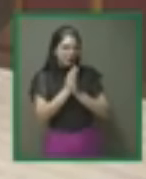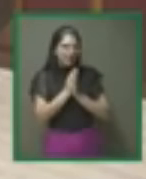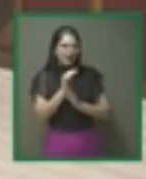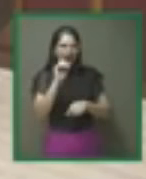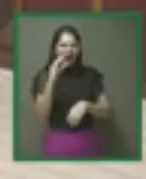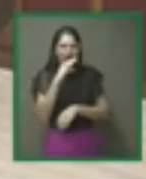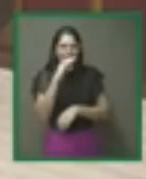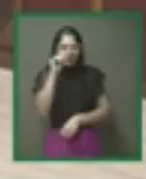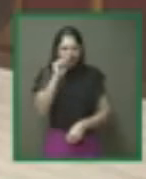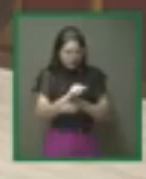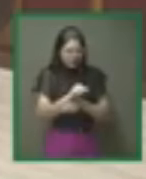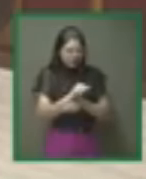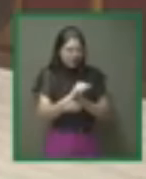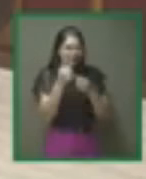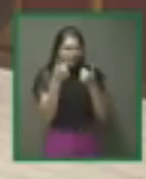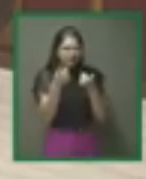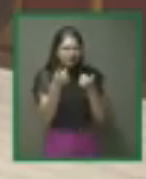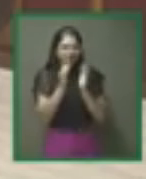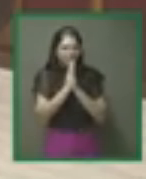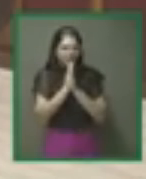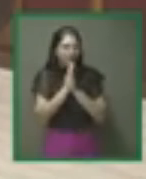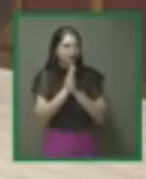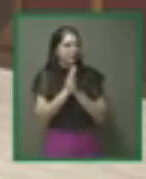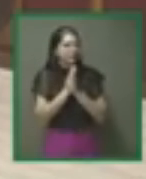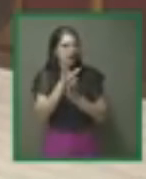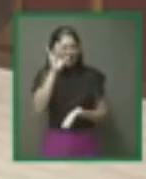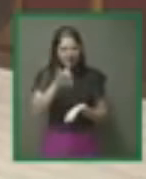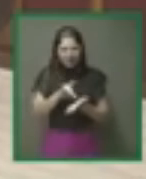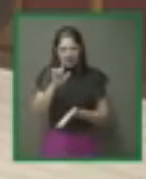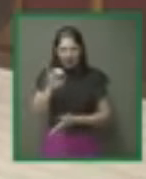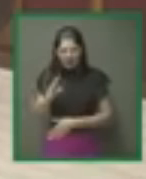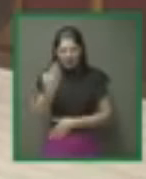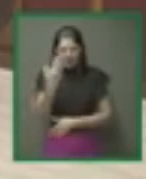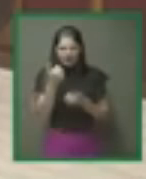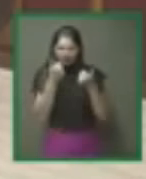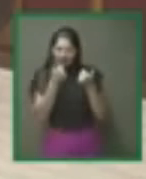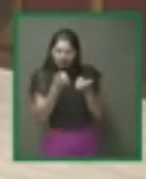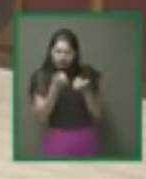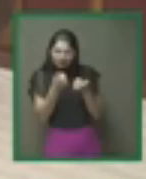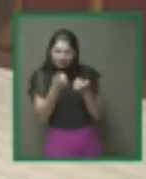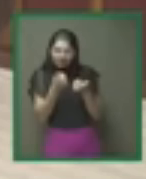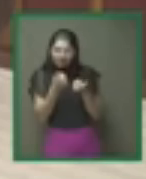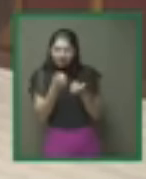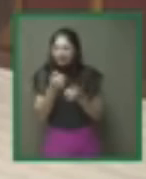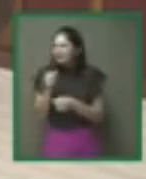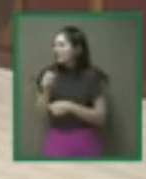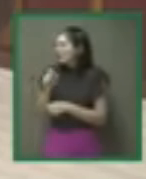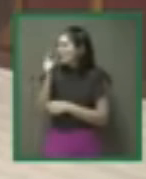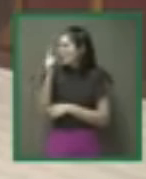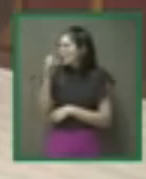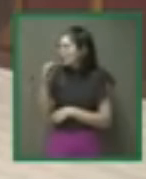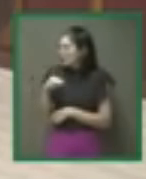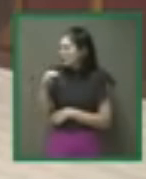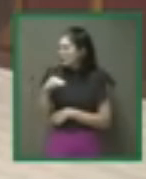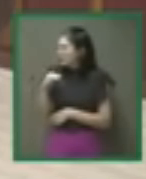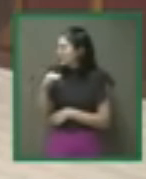gente vai parar nessa pergunta. Tá bom, excelência. Se essa afirmação é falsa. Tá bom, excelência. Tá, Wesley? Só um minutinho, a